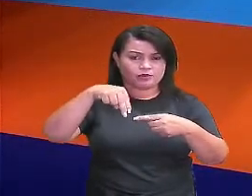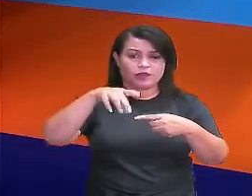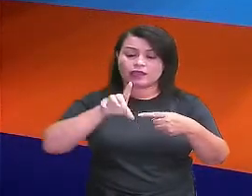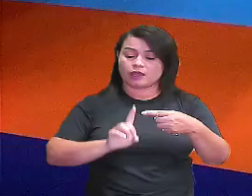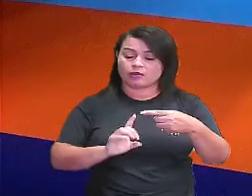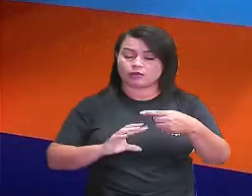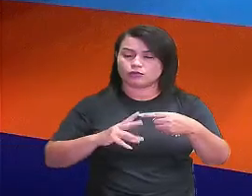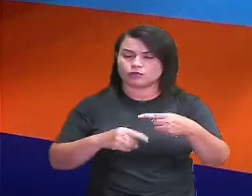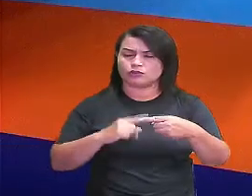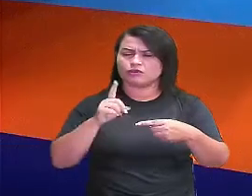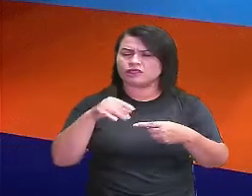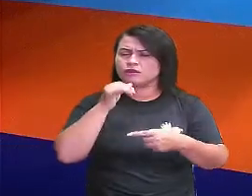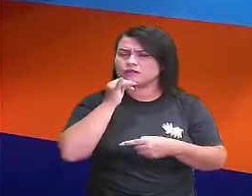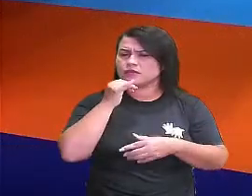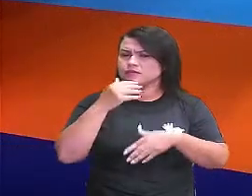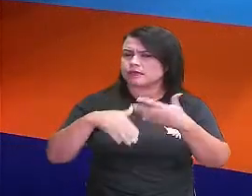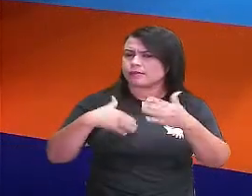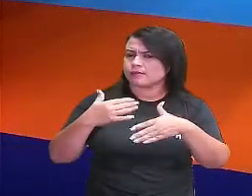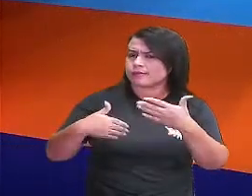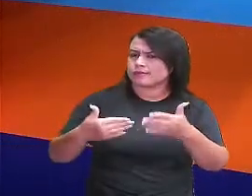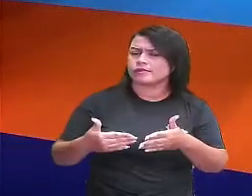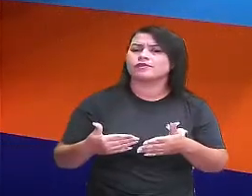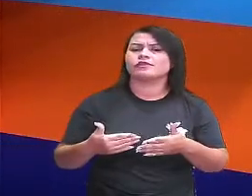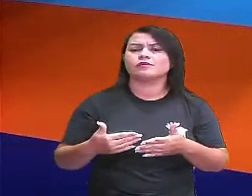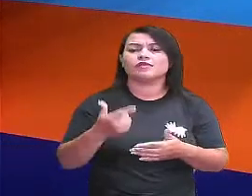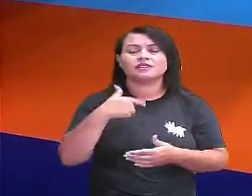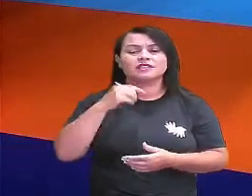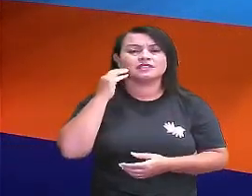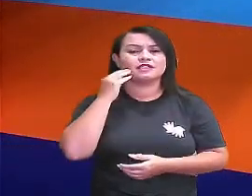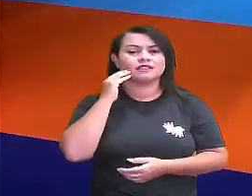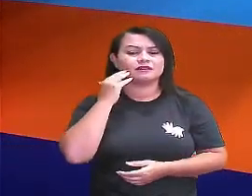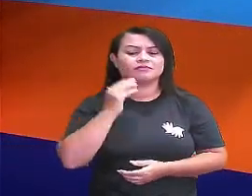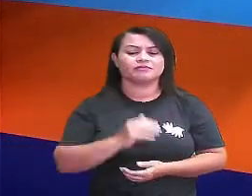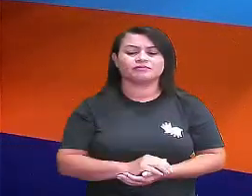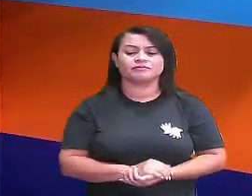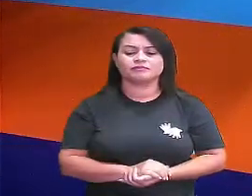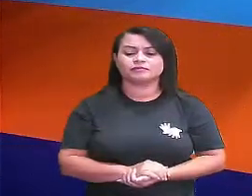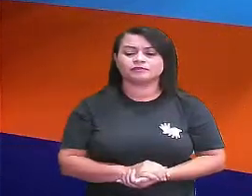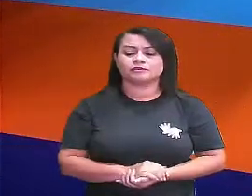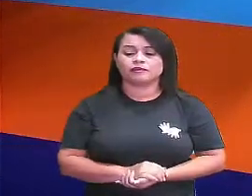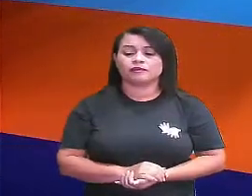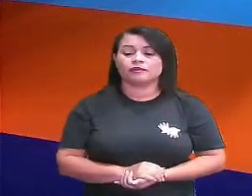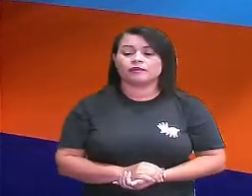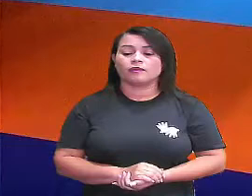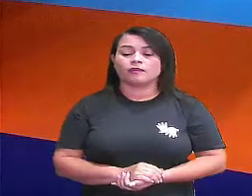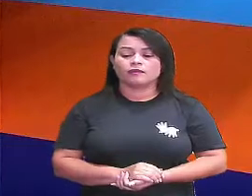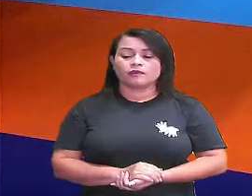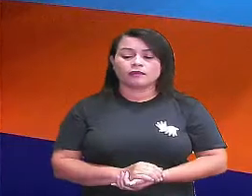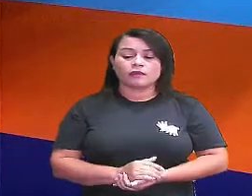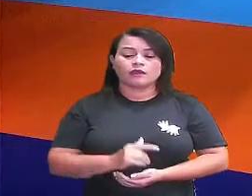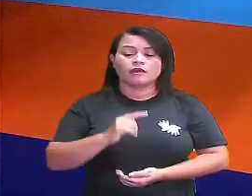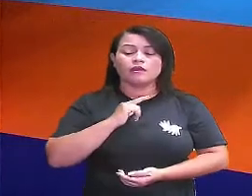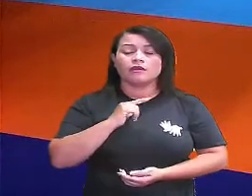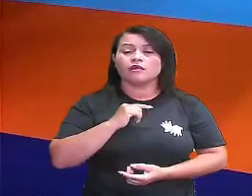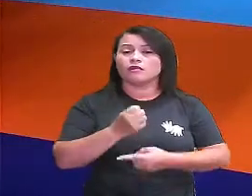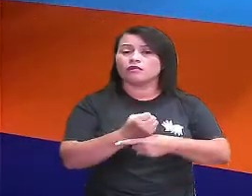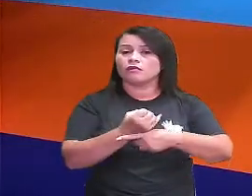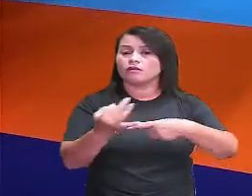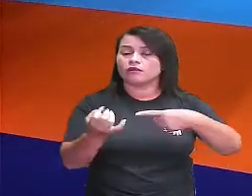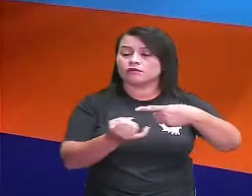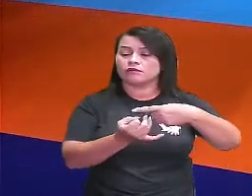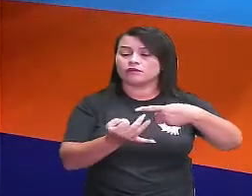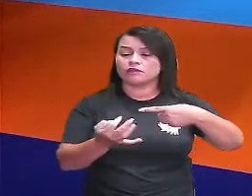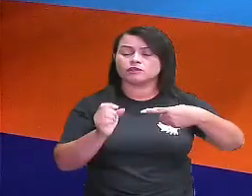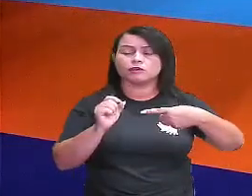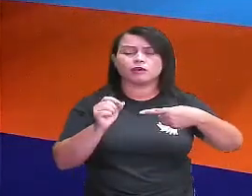aula para ir trabalhando essa questão das construções das frações, tá certo? Ó, a fração, ela envolve a